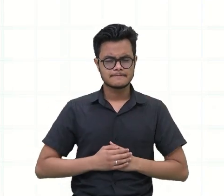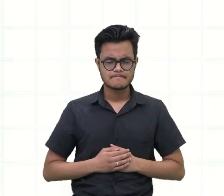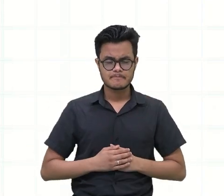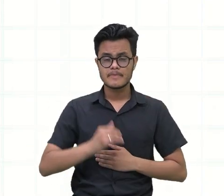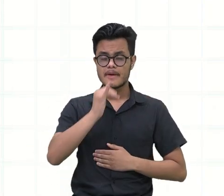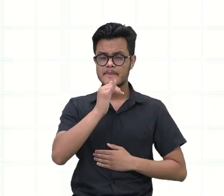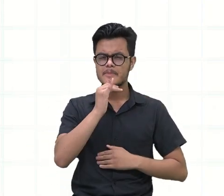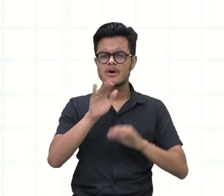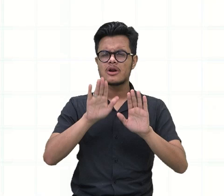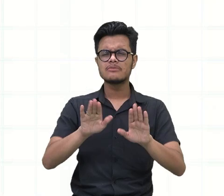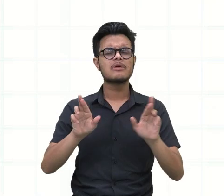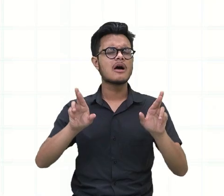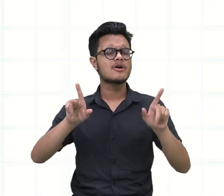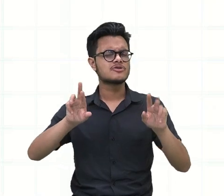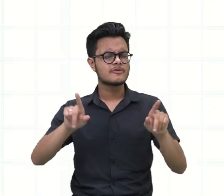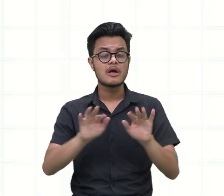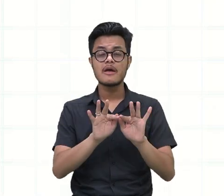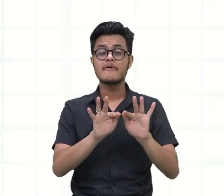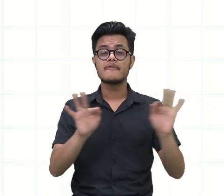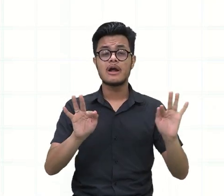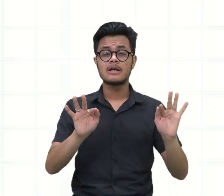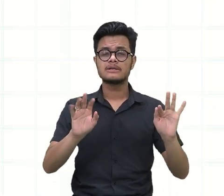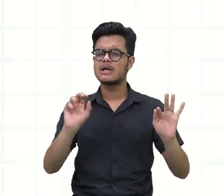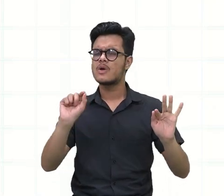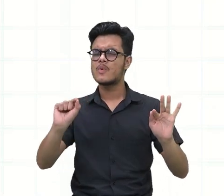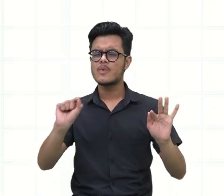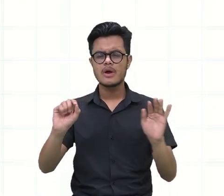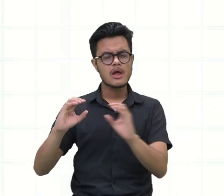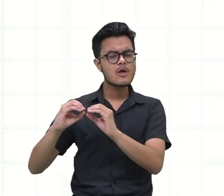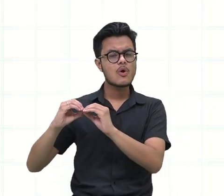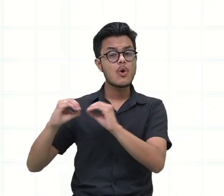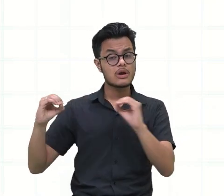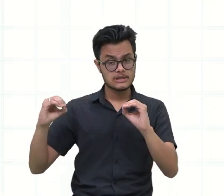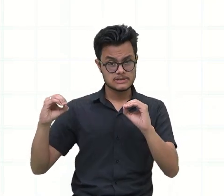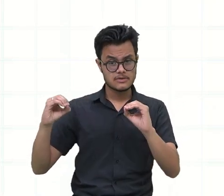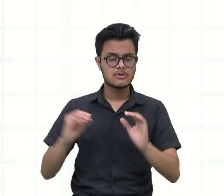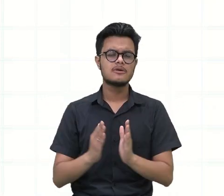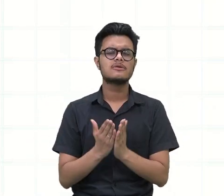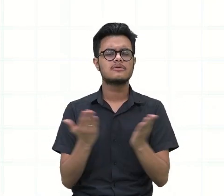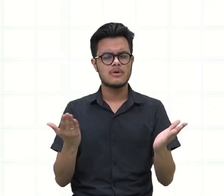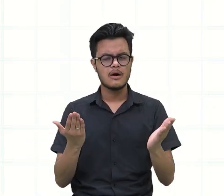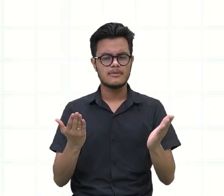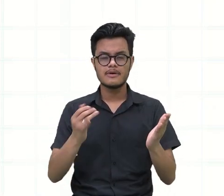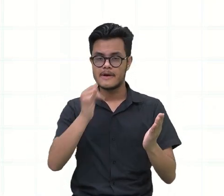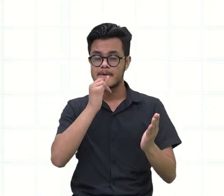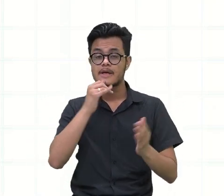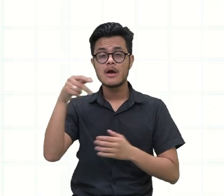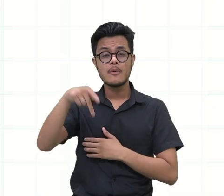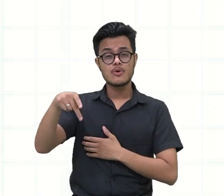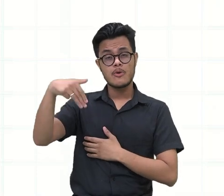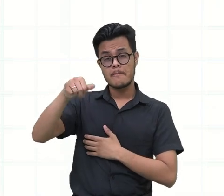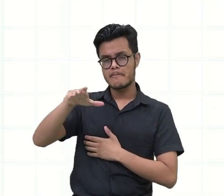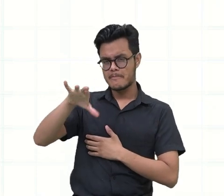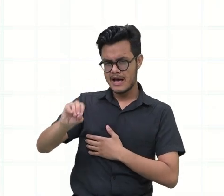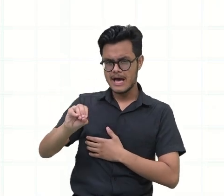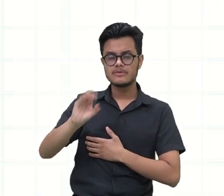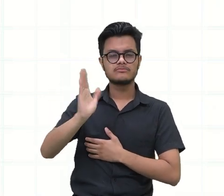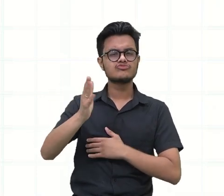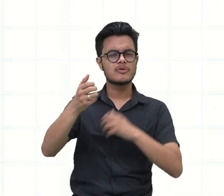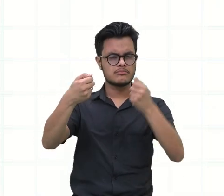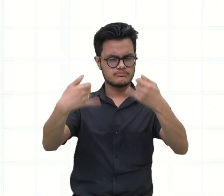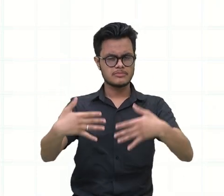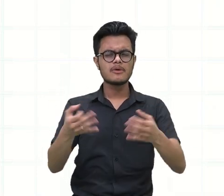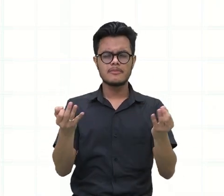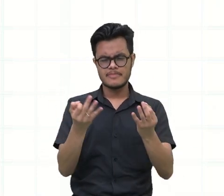Qual é a diferença entre frase e oração? Né? O professor Mário já mostrou para vocês isso muito bem,